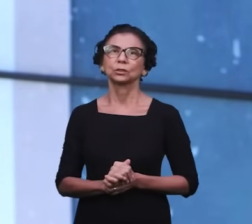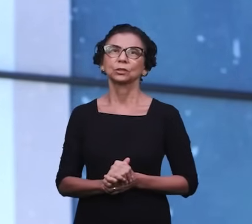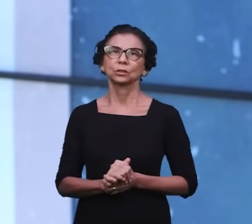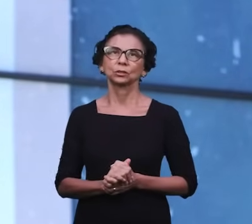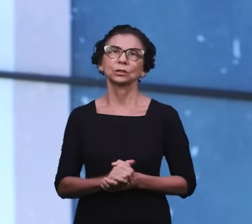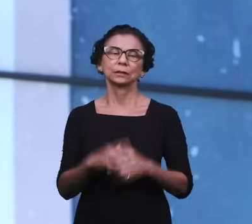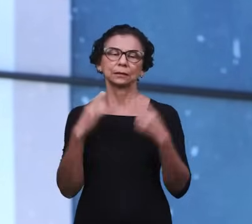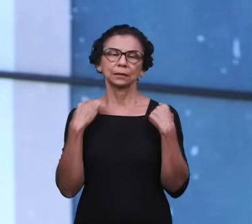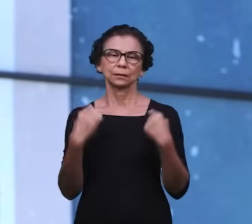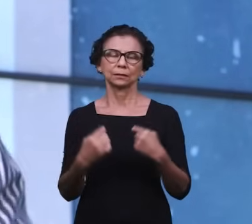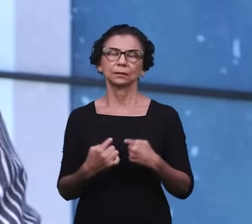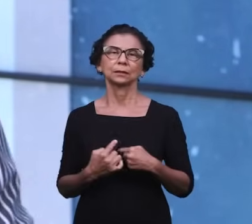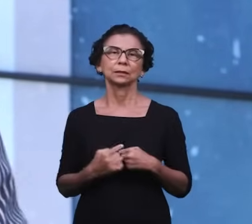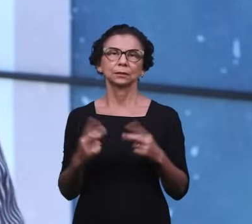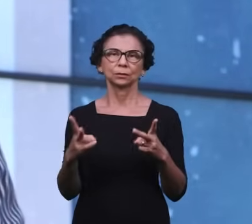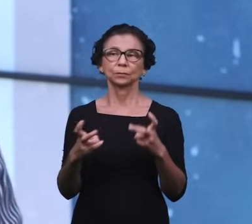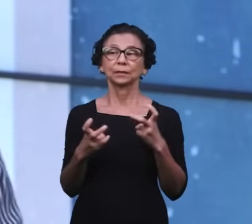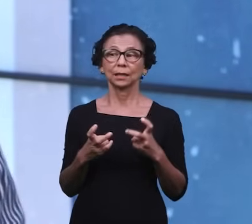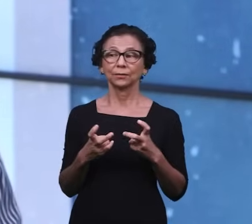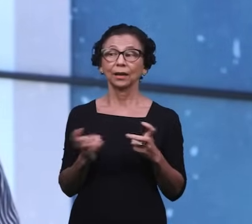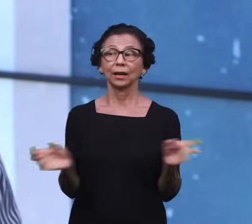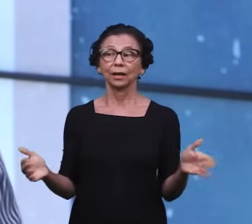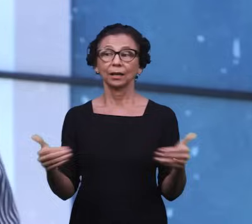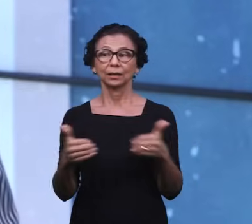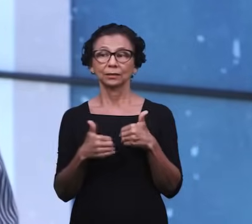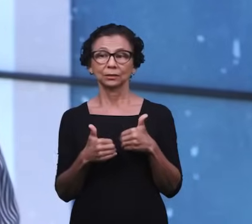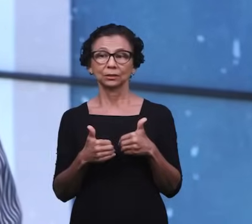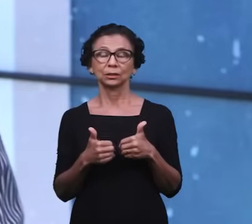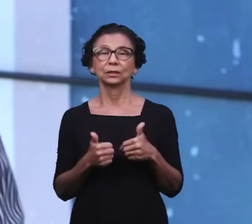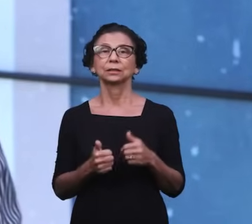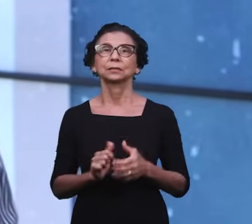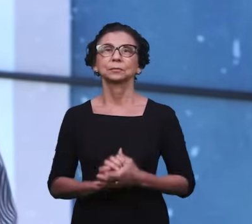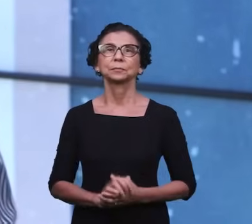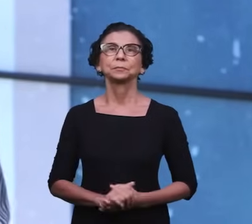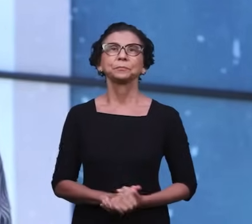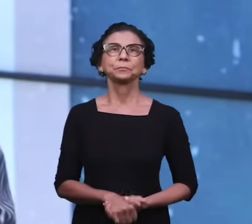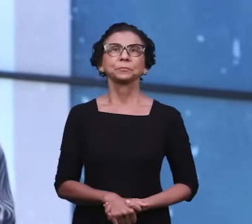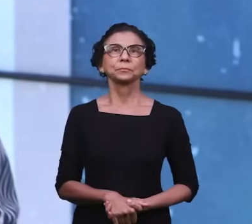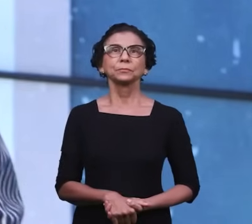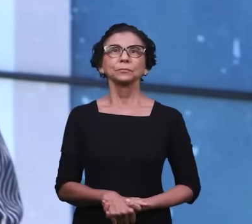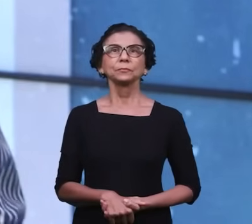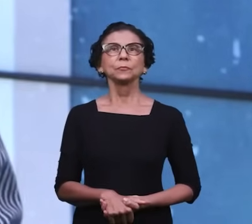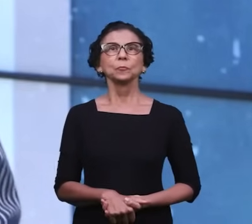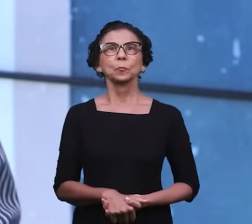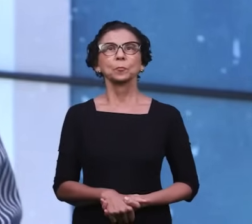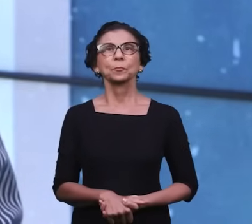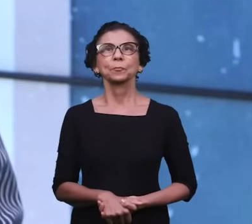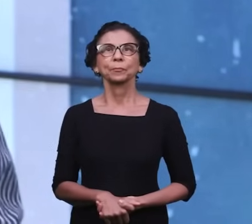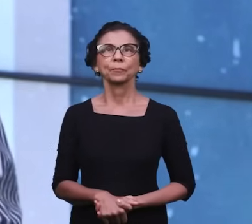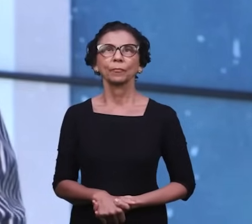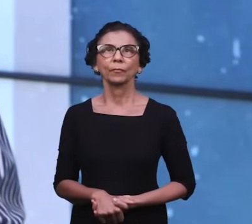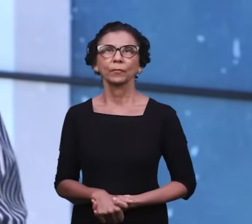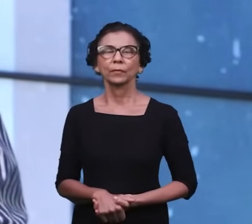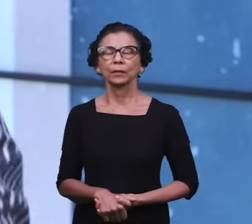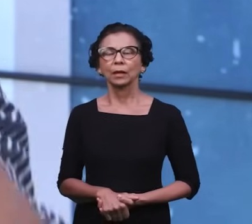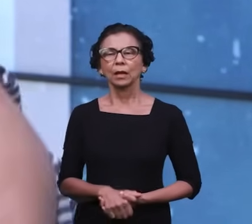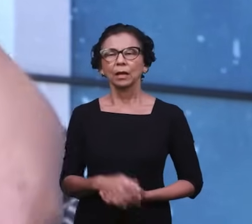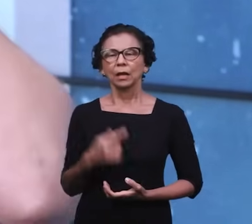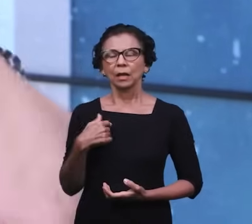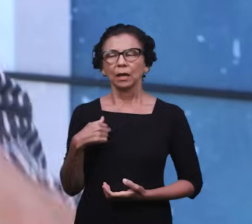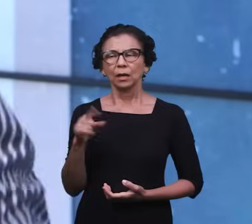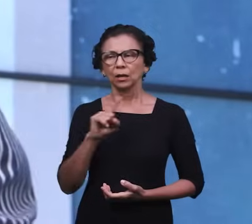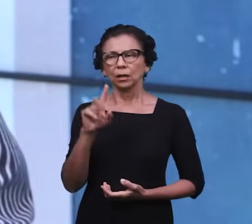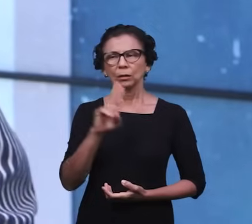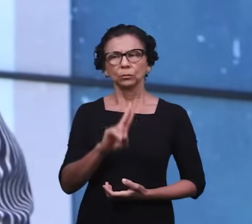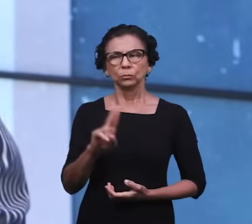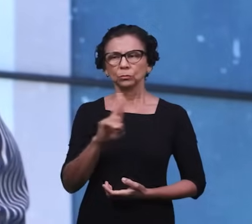para autismo. Então, eu vejo que isso está aumentando muito. As pessoas, às vezes, Pedro, eu acabo não usando o colarzinho nele, né?